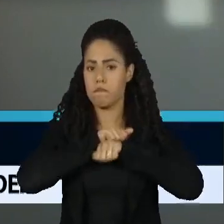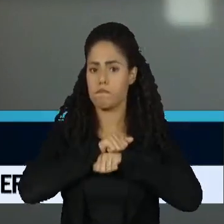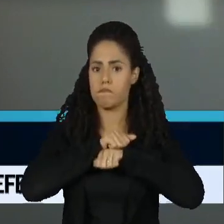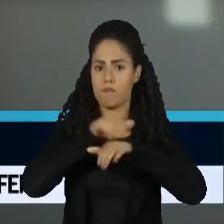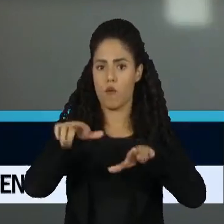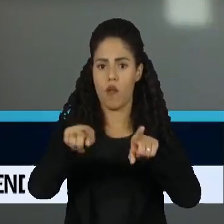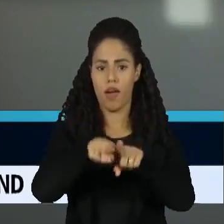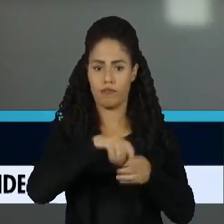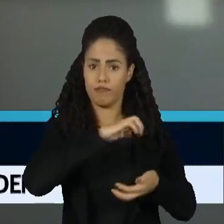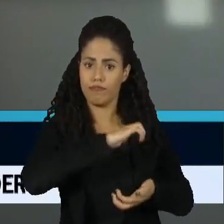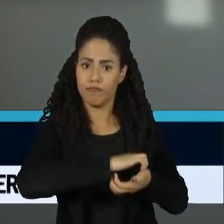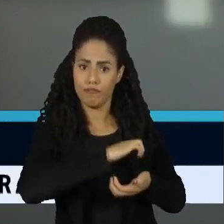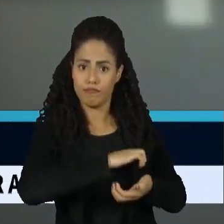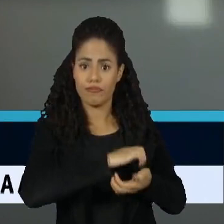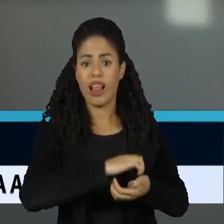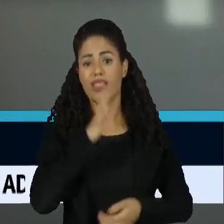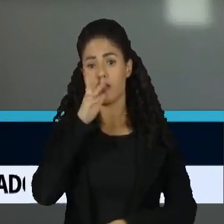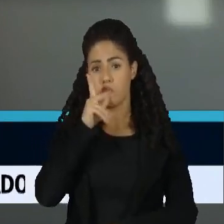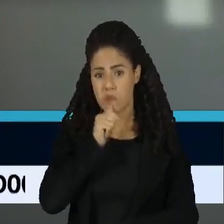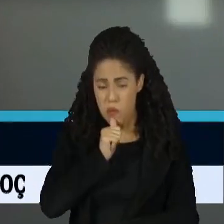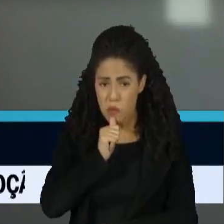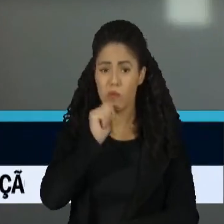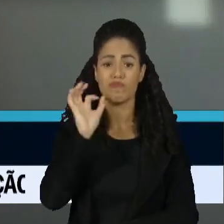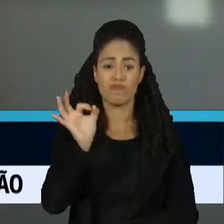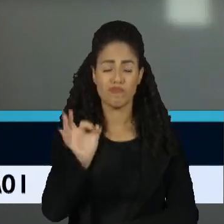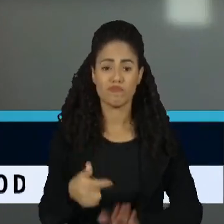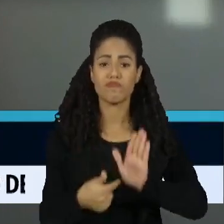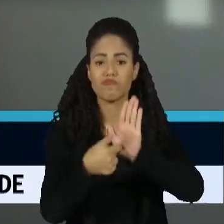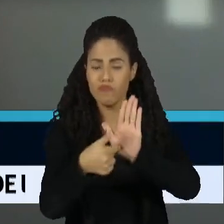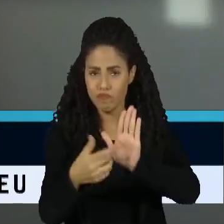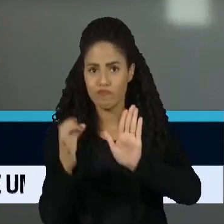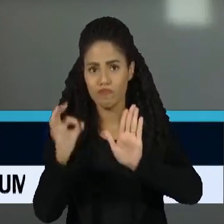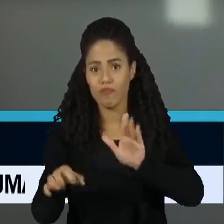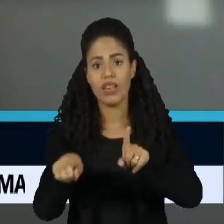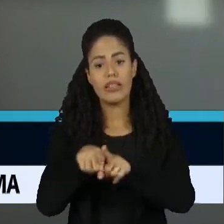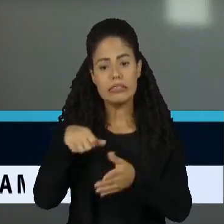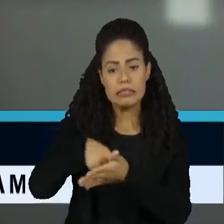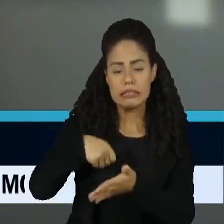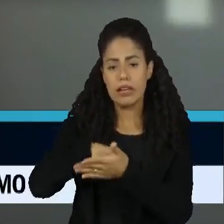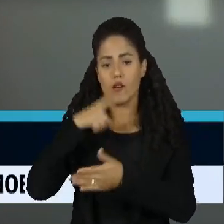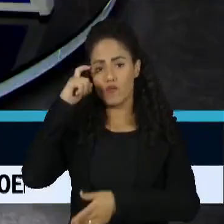Tribunal Federal muito tardiamente, né? E aí, enfim, enfrentamos essa dificuldade hoje.